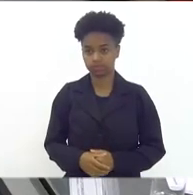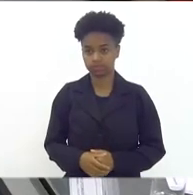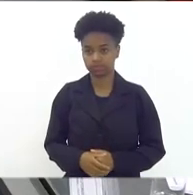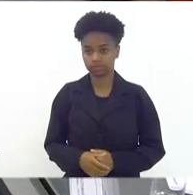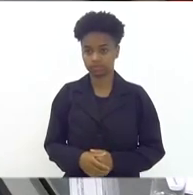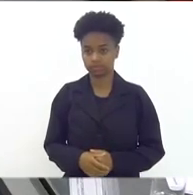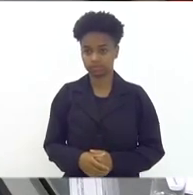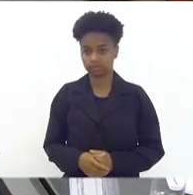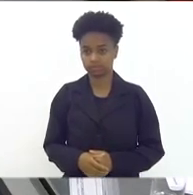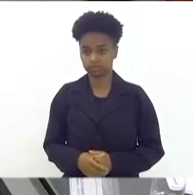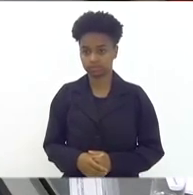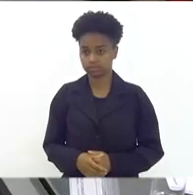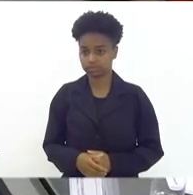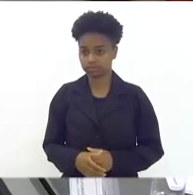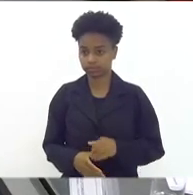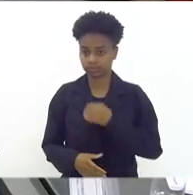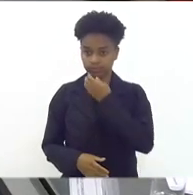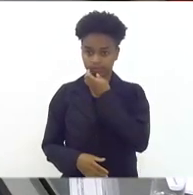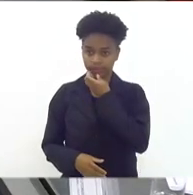o microfone para ele